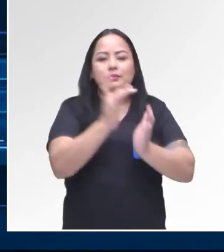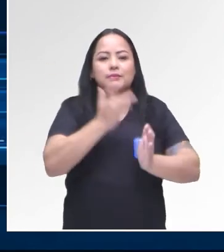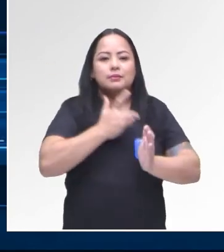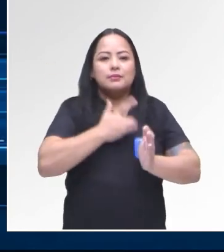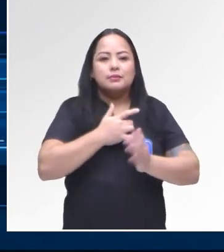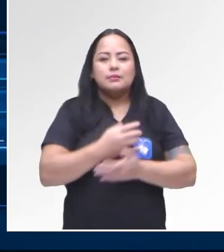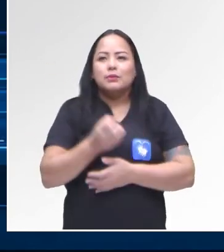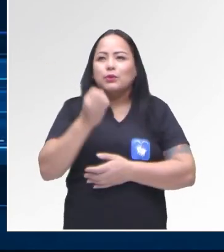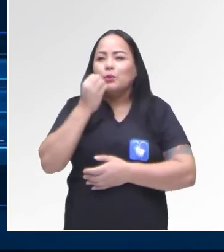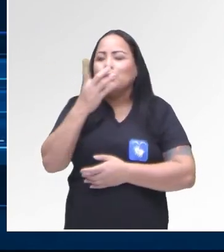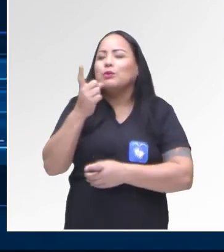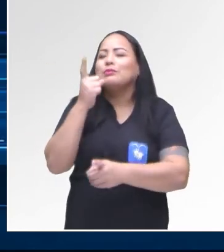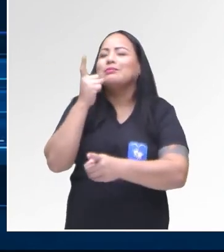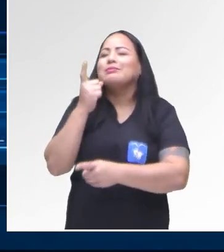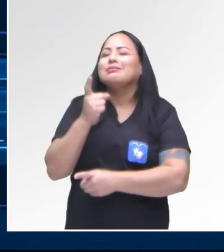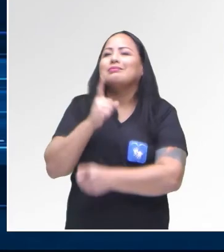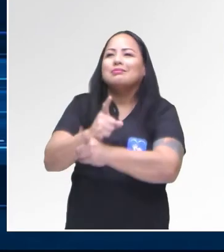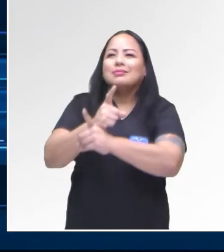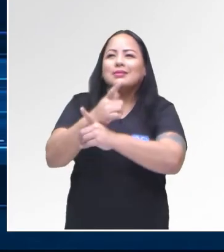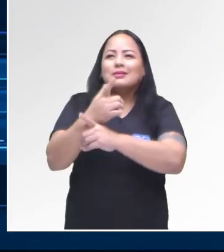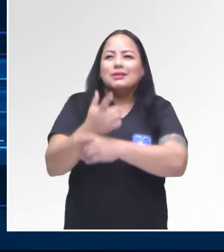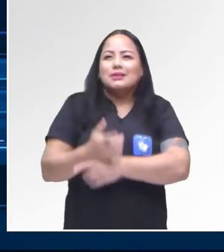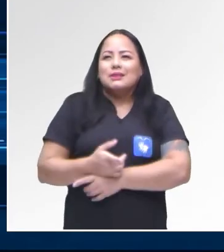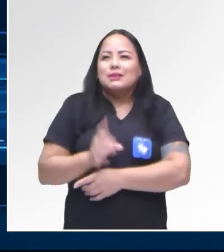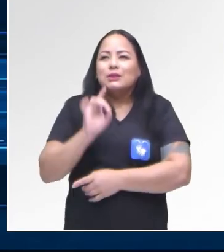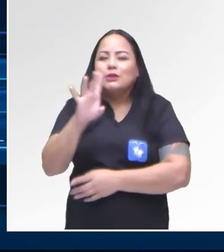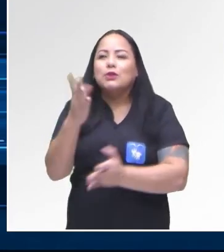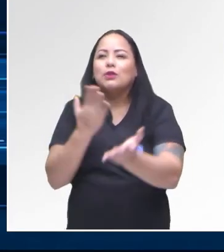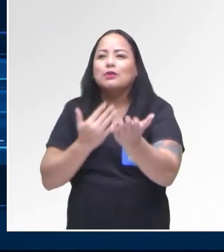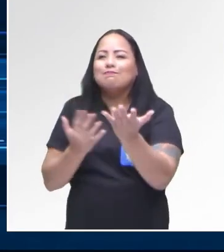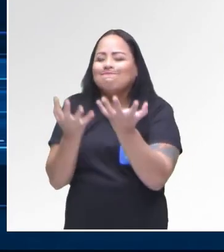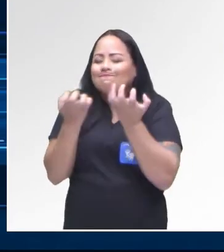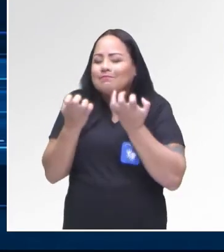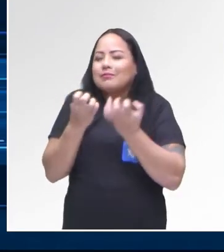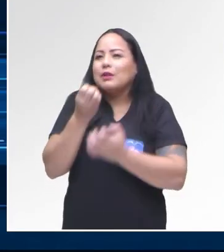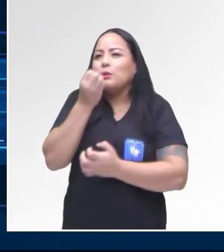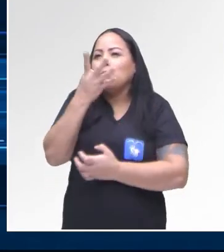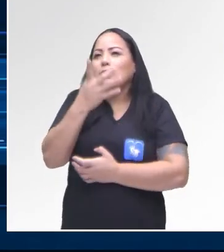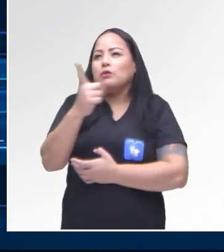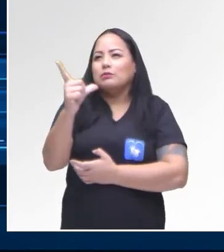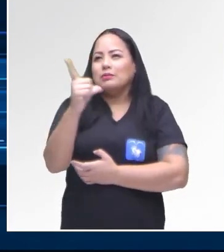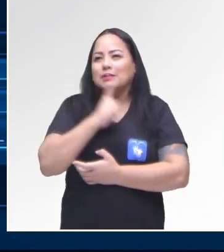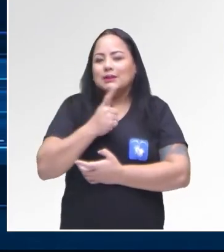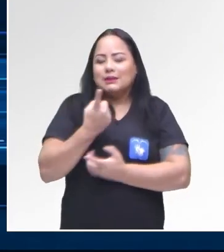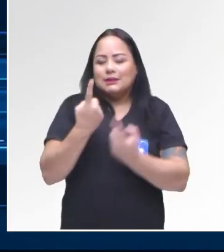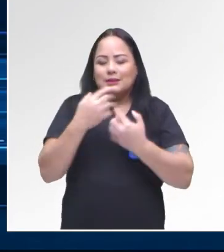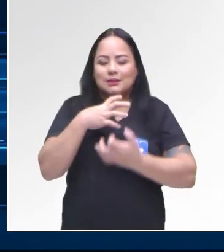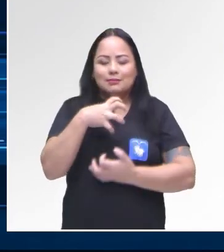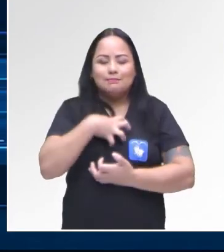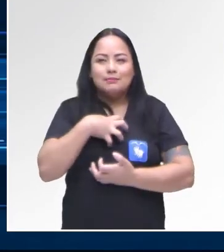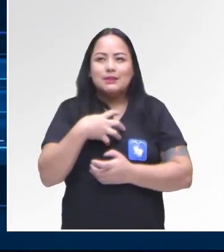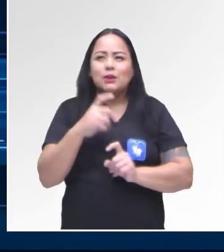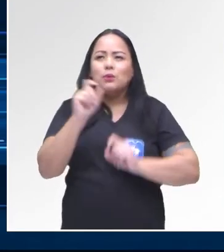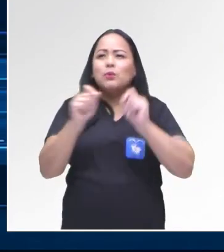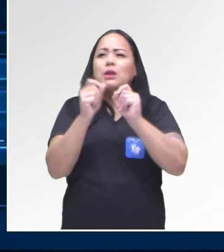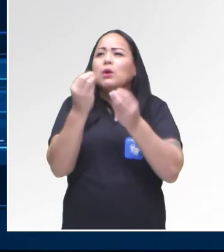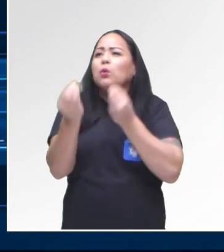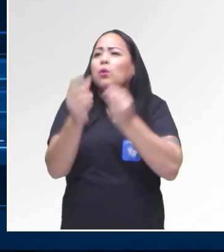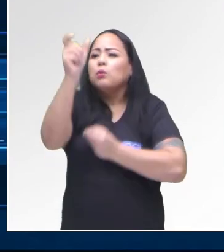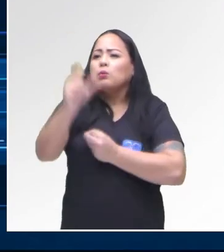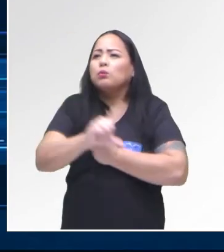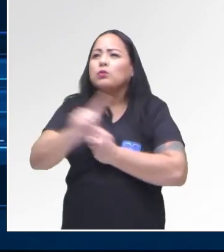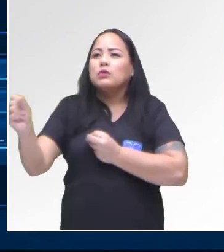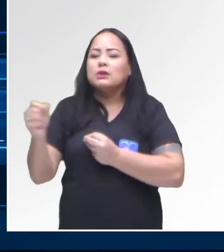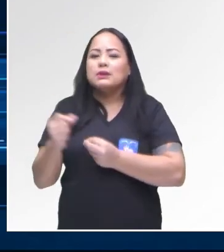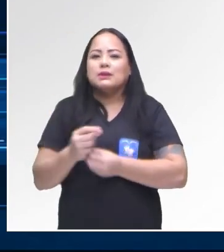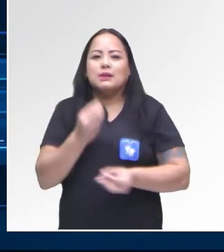bom te ter, foi só te querer, foi tão bom te ter em mim. O que é que eu faço sem você? Assim que se encontra o